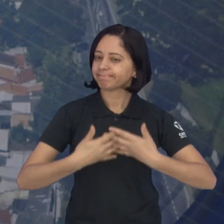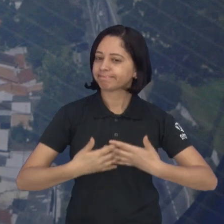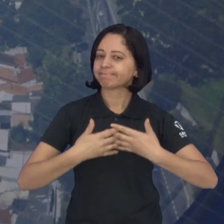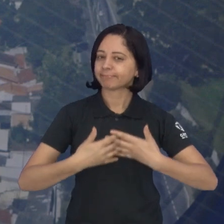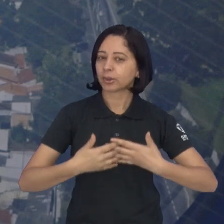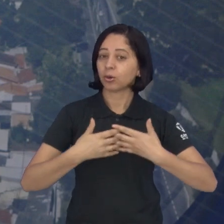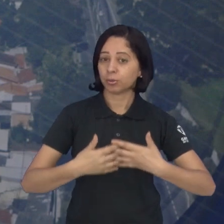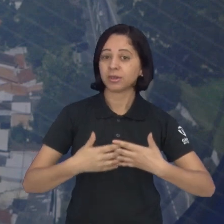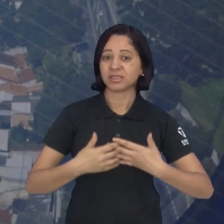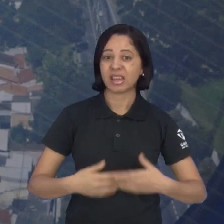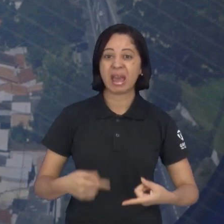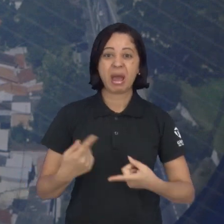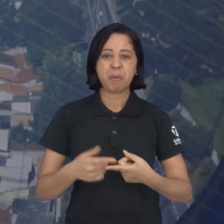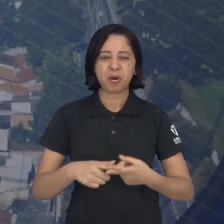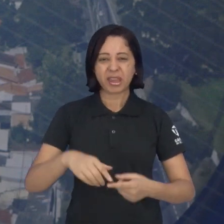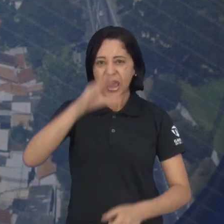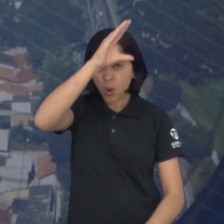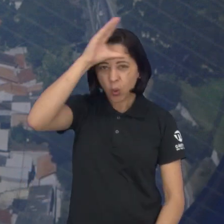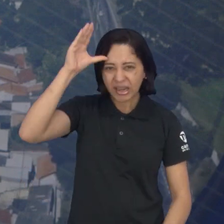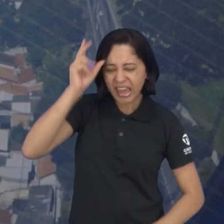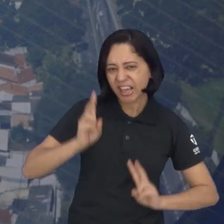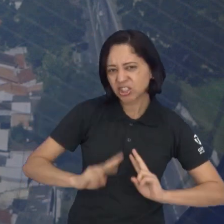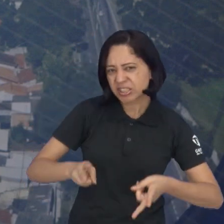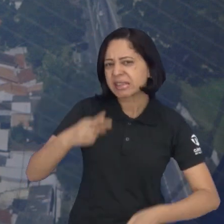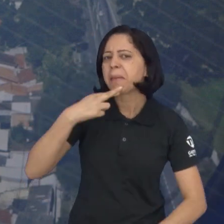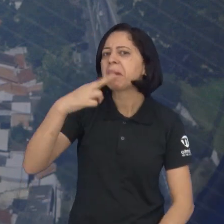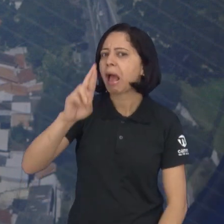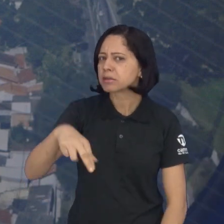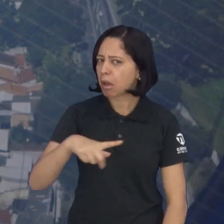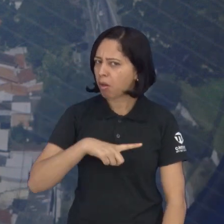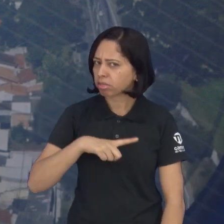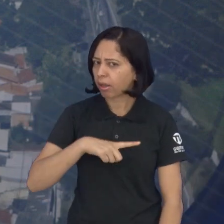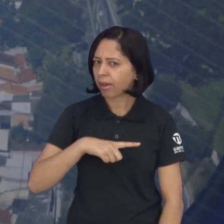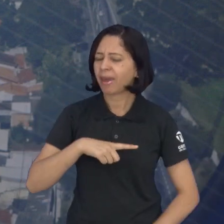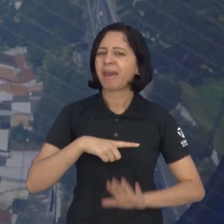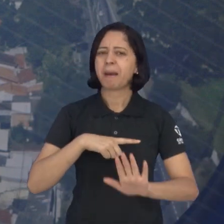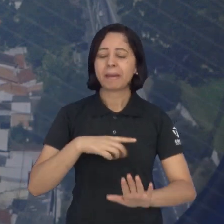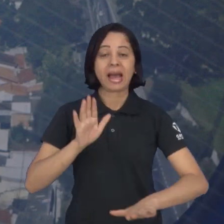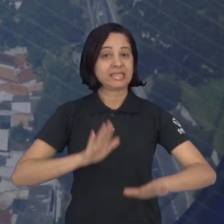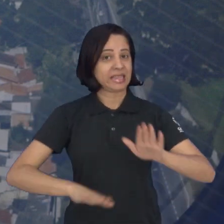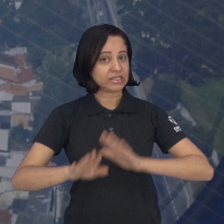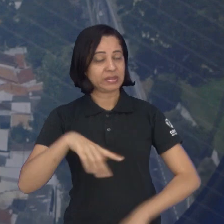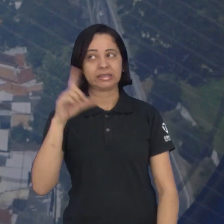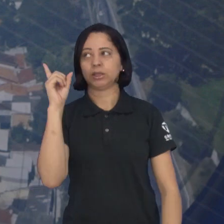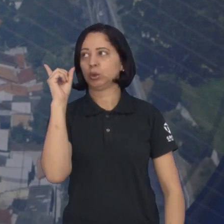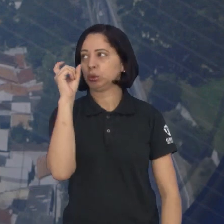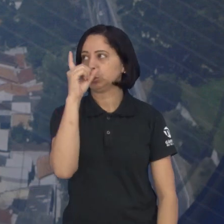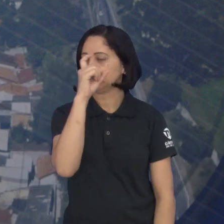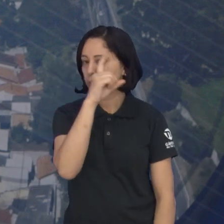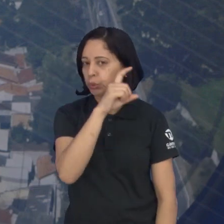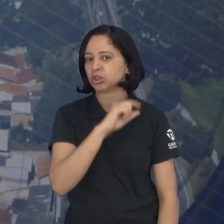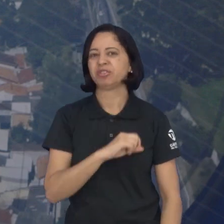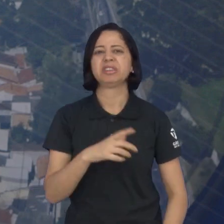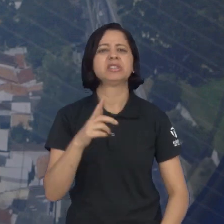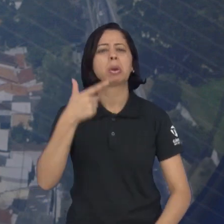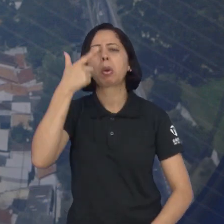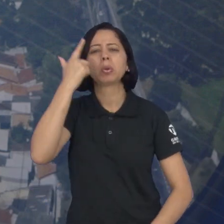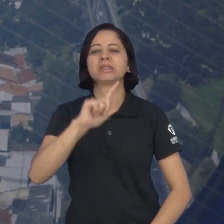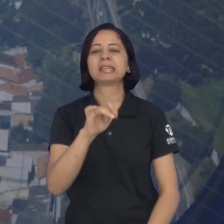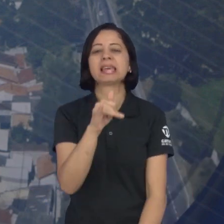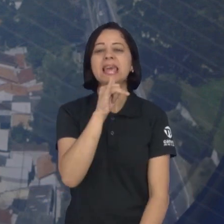Dizem que o cliente tem sempre razão, mas às vezes dá uma dor de cabeça a gente conseguir uma troca